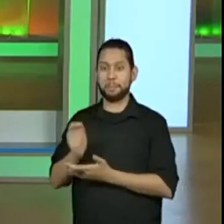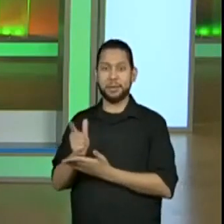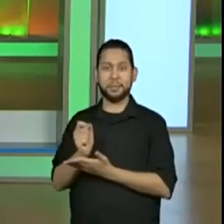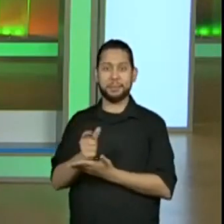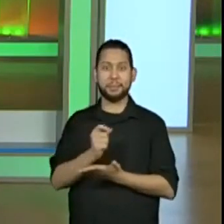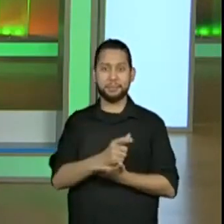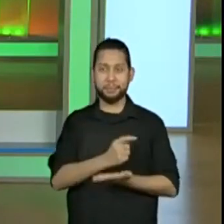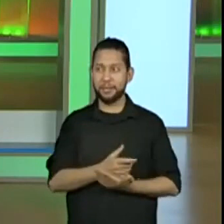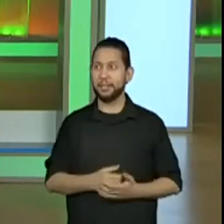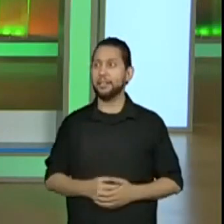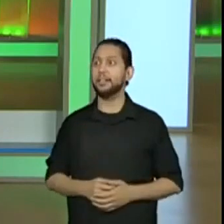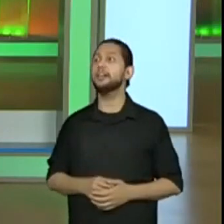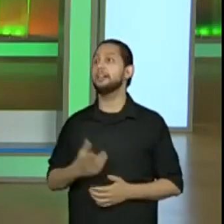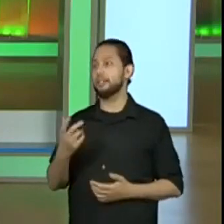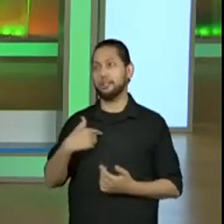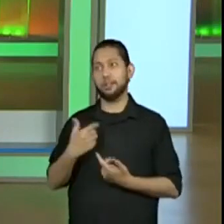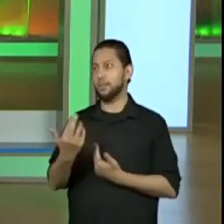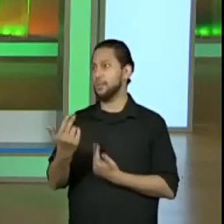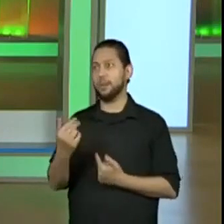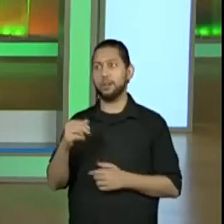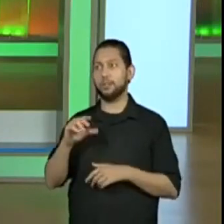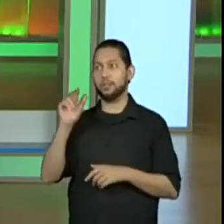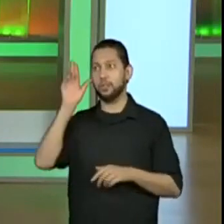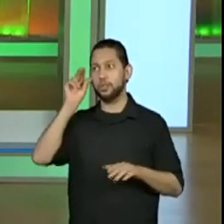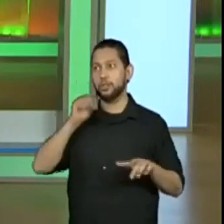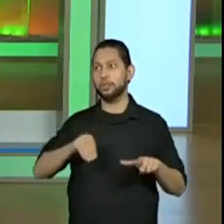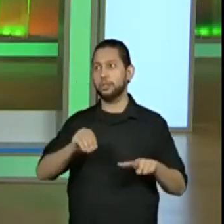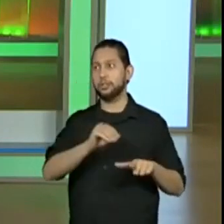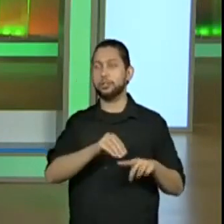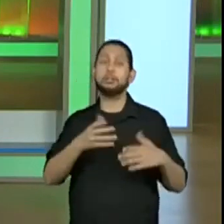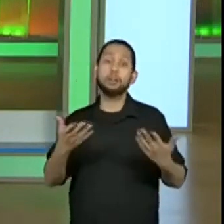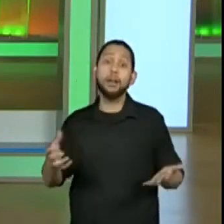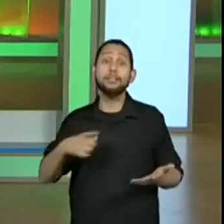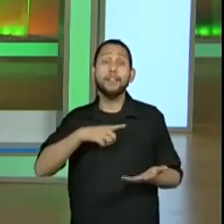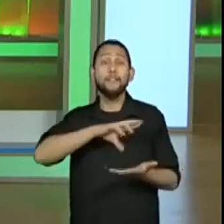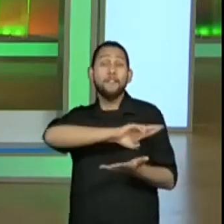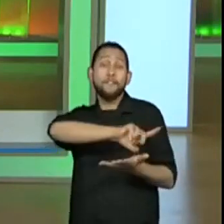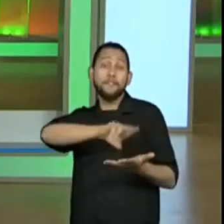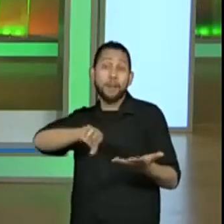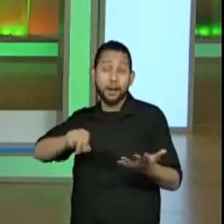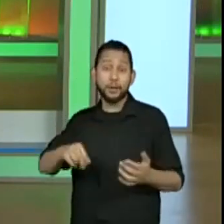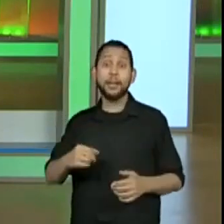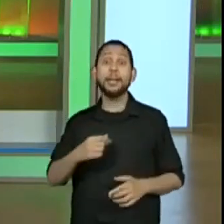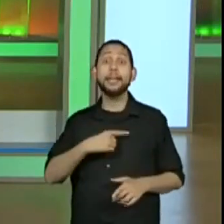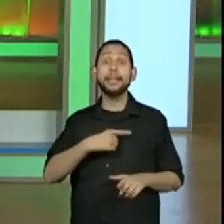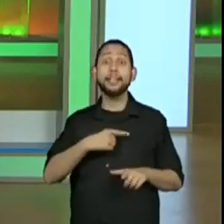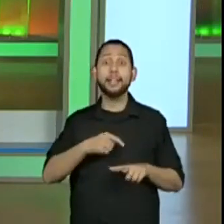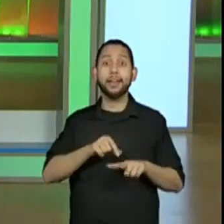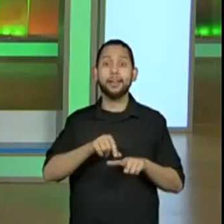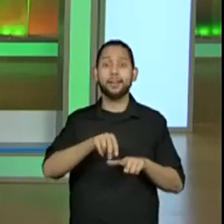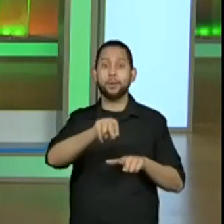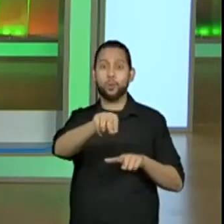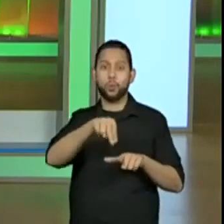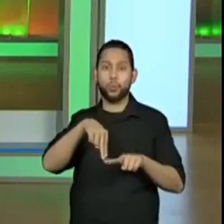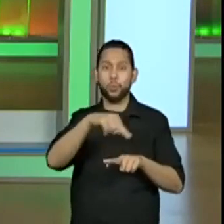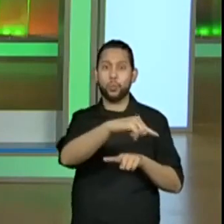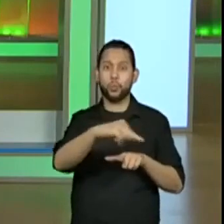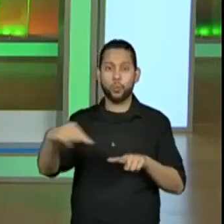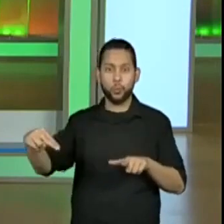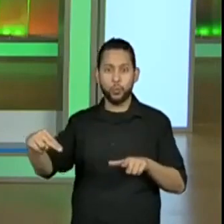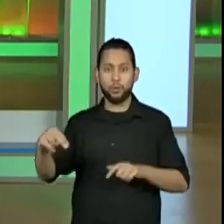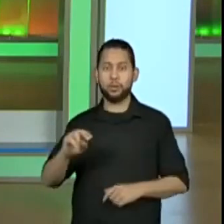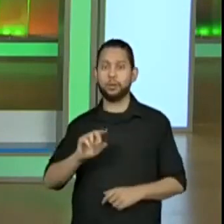lá, dama, xadrez, a mesma coisa. Verdade. Né? Esses são Quem alguns nunca? Dos jogos de tabuleiro, né? Ó, Ludo. Muito bem. Mas, vamos